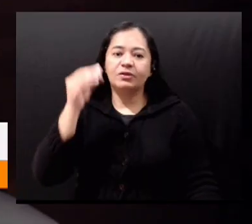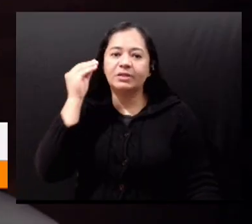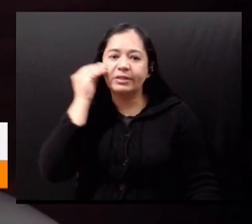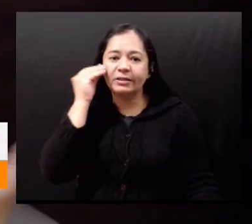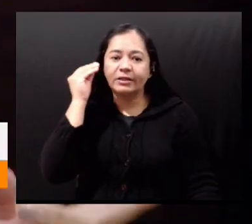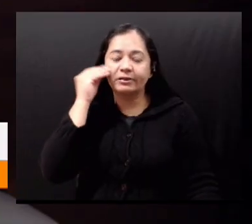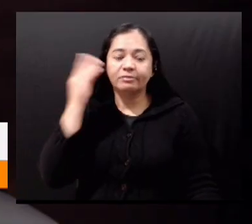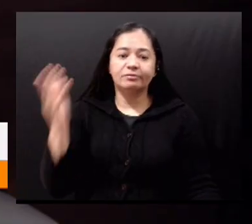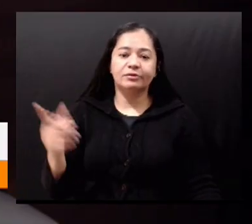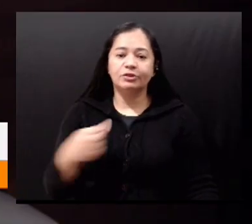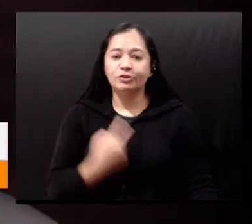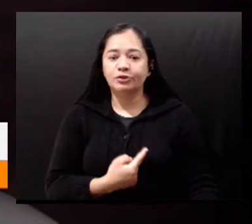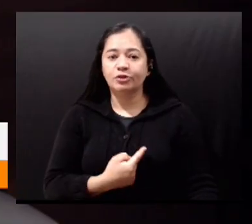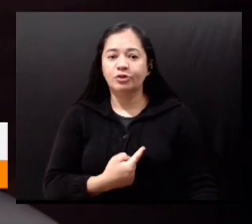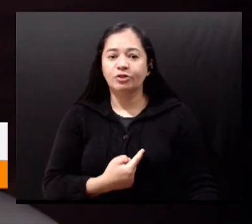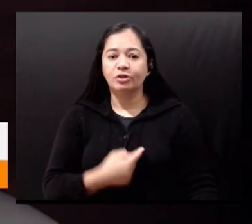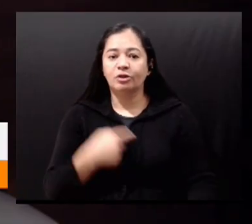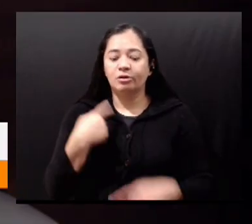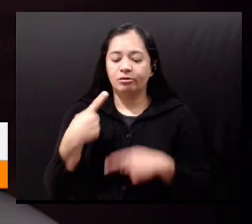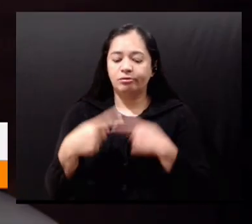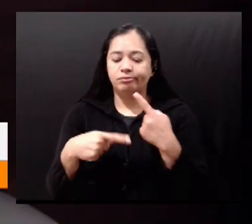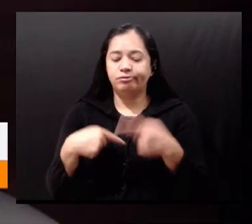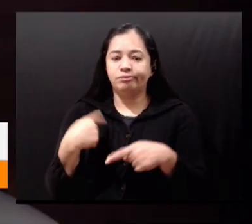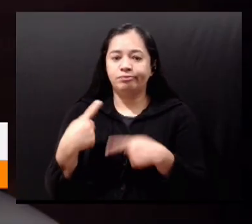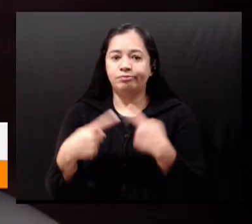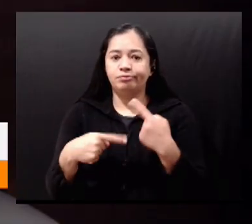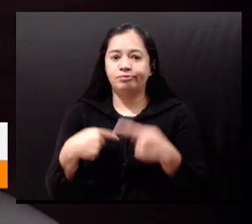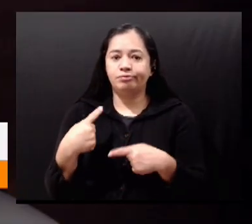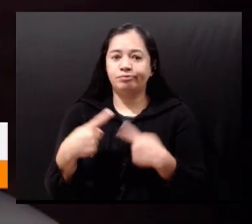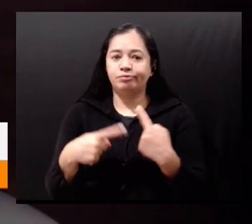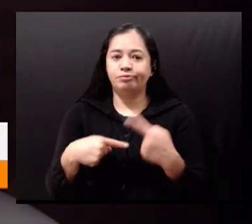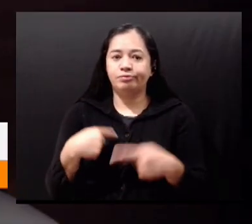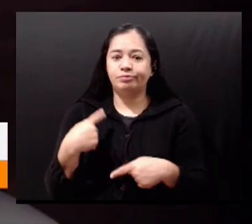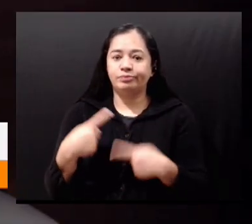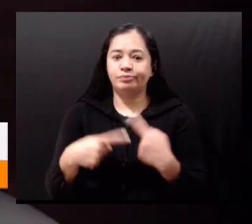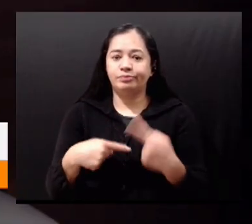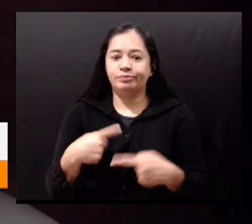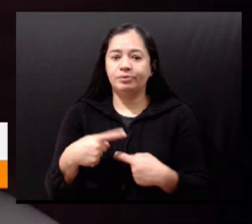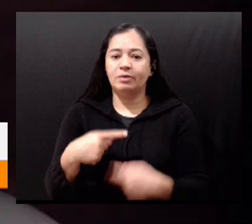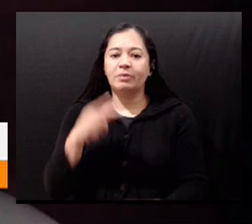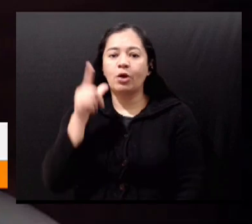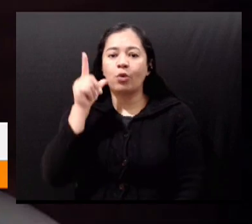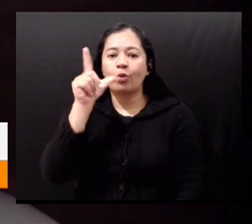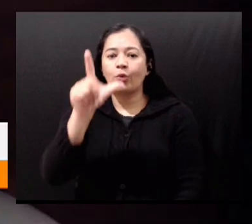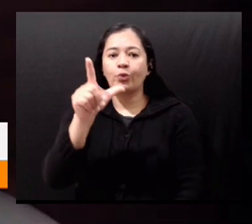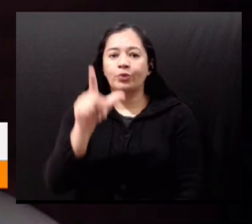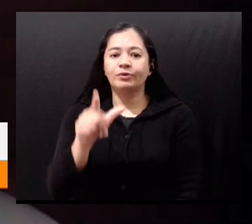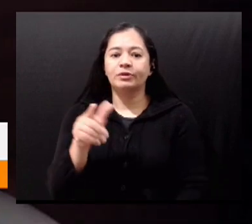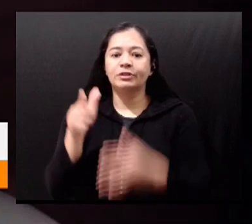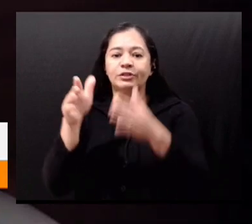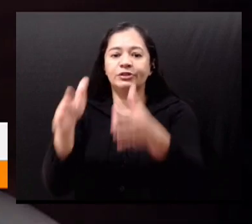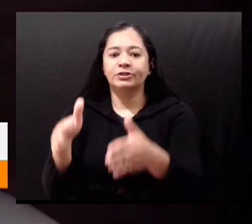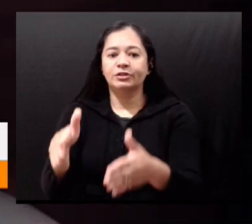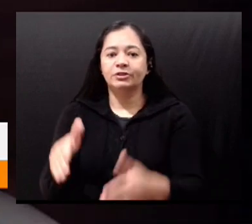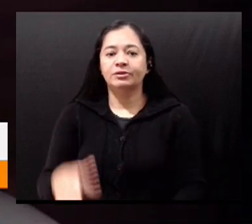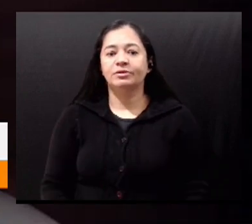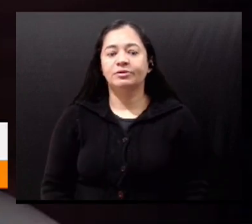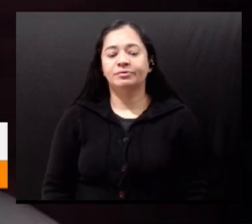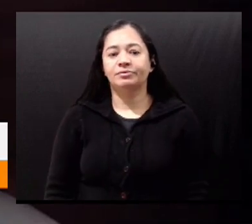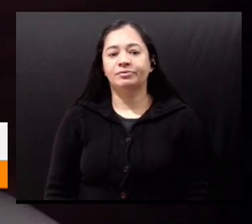num ciclo, o ratinho, ele é, está rodando para conseguir chegar neste lugar